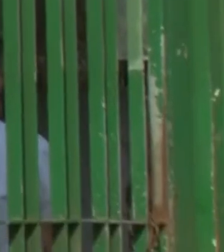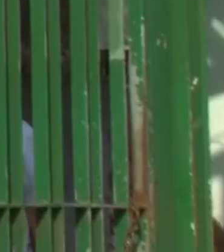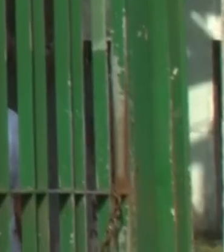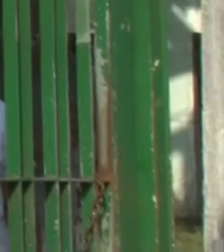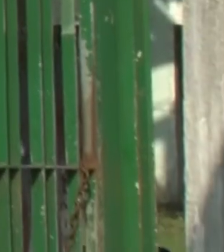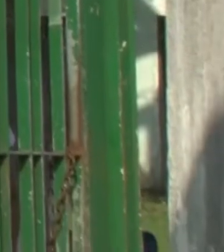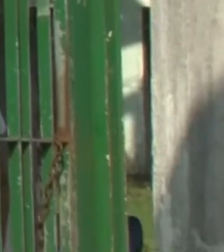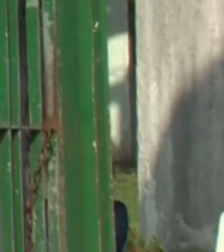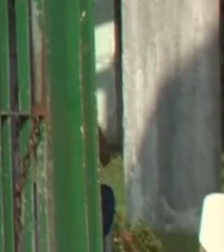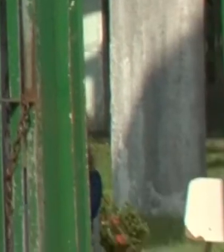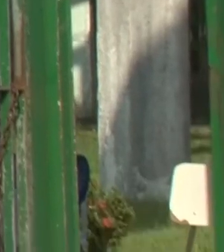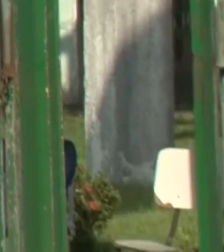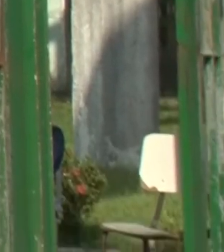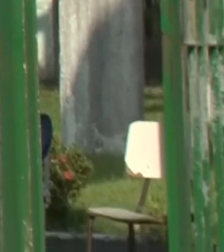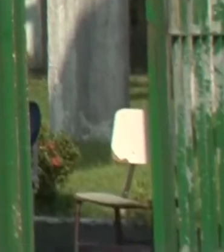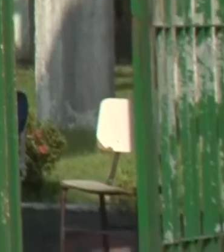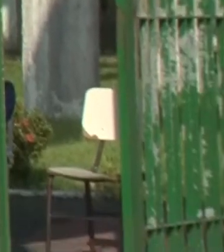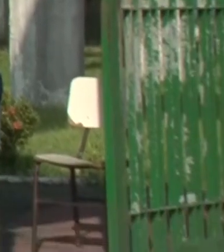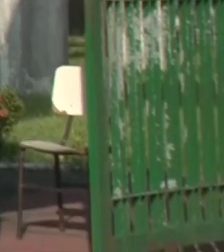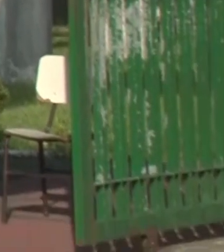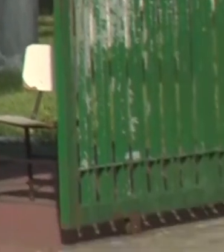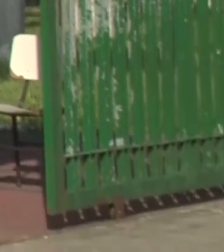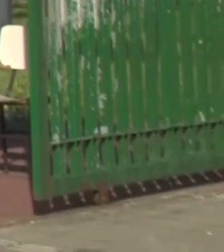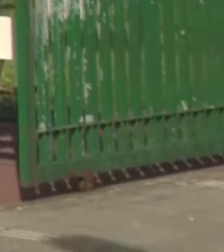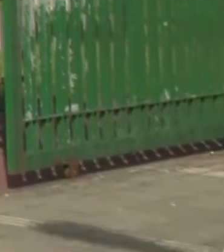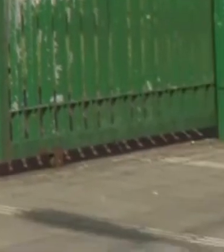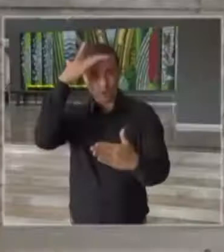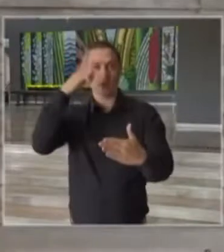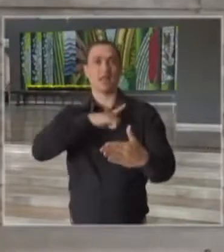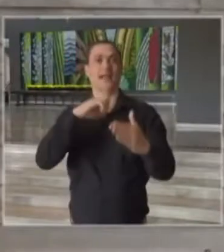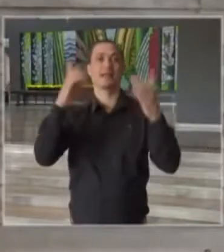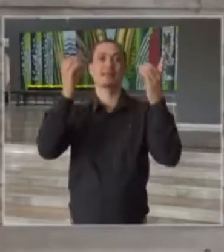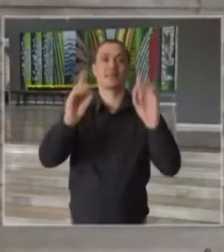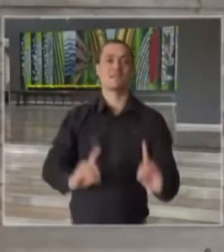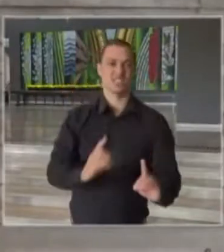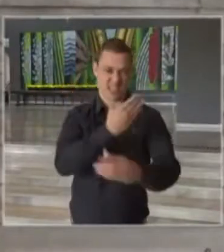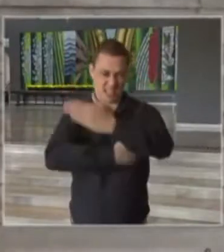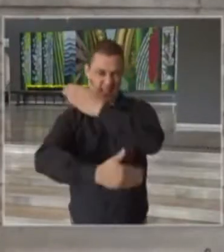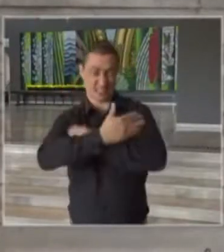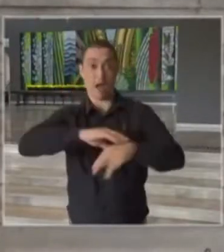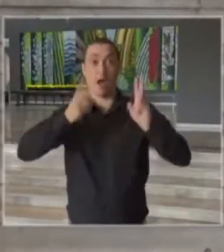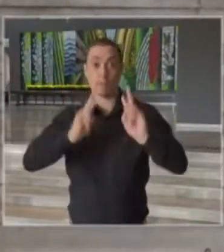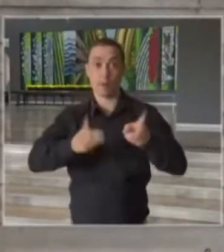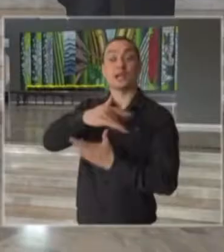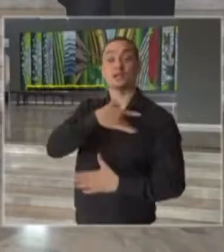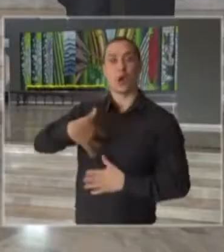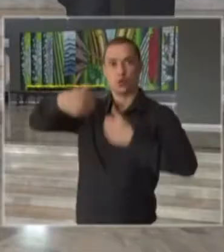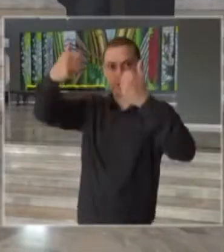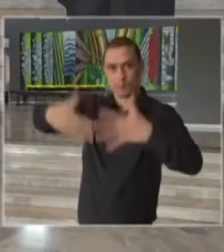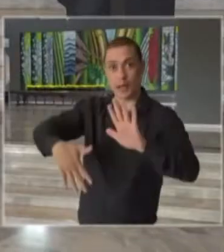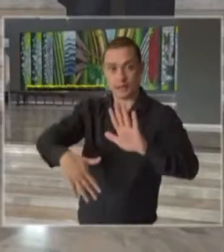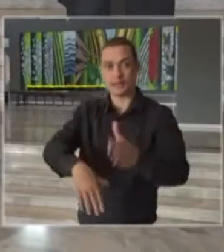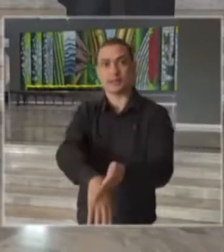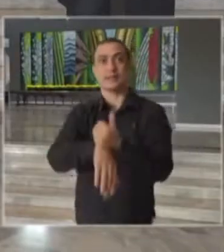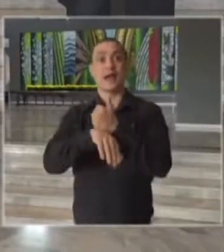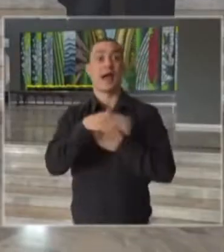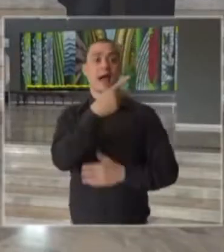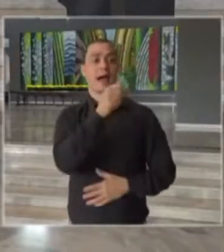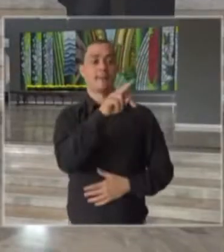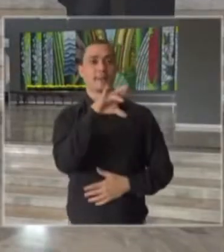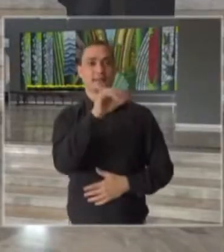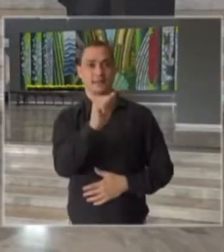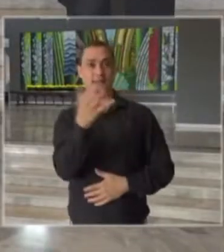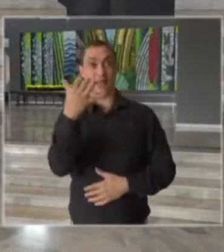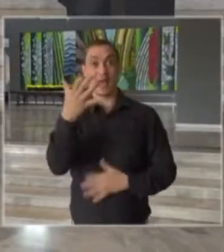7 o serviço de vigilância epidemiológica da cidade requisitou o governo do estado duas mil doses para suprir a